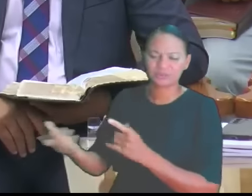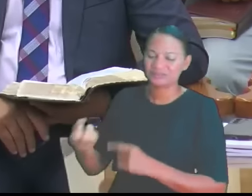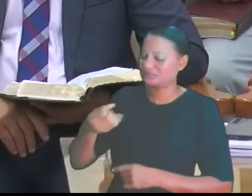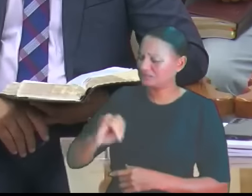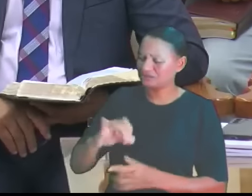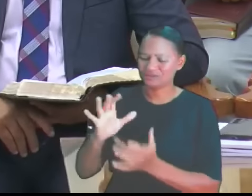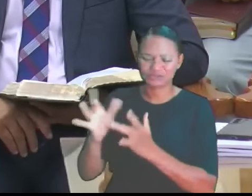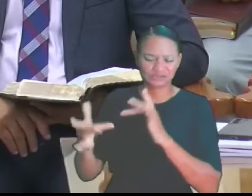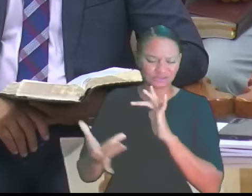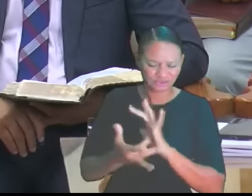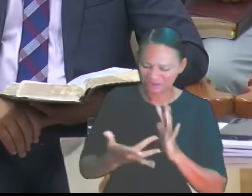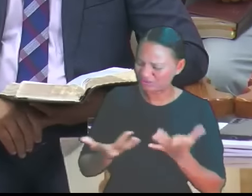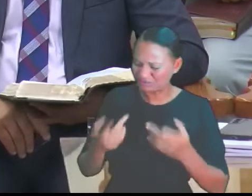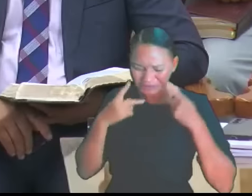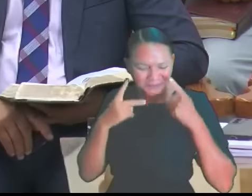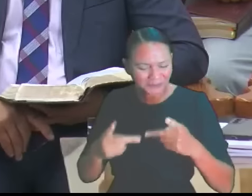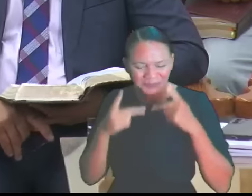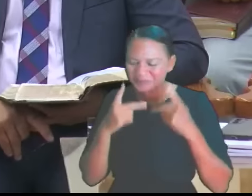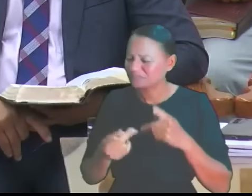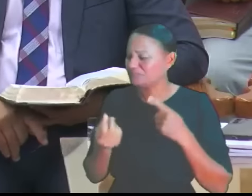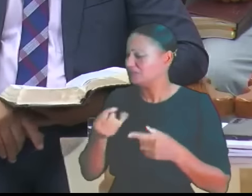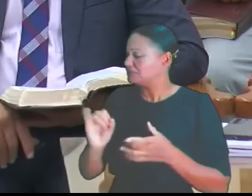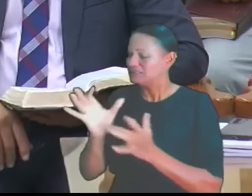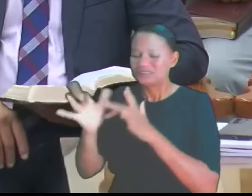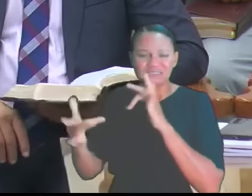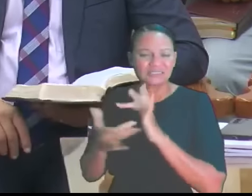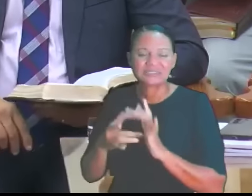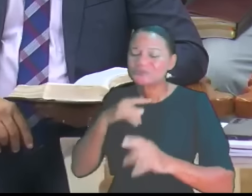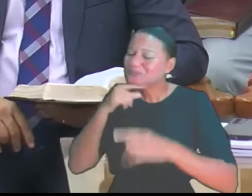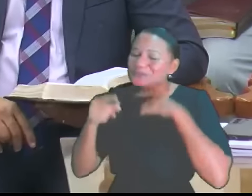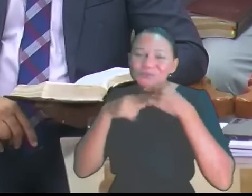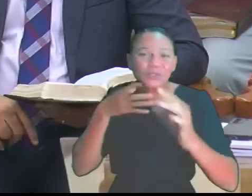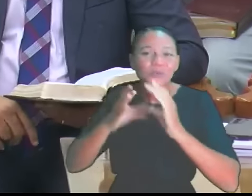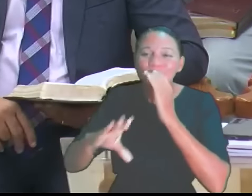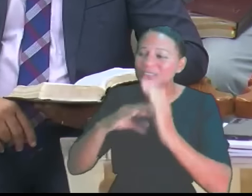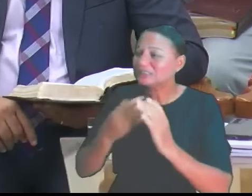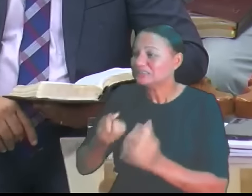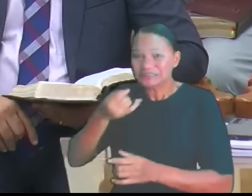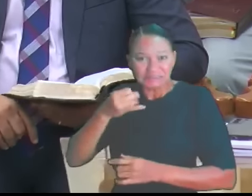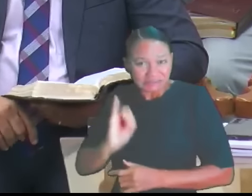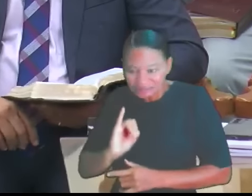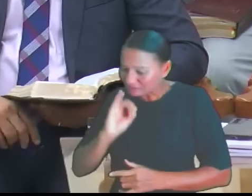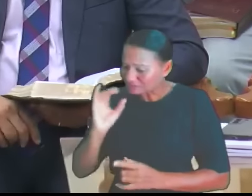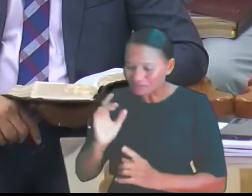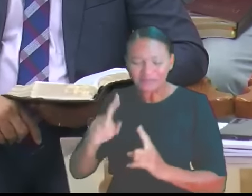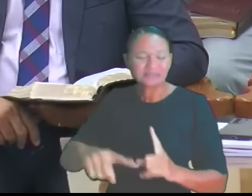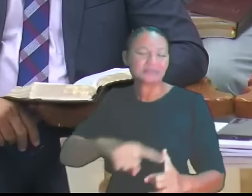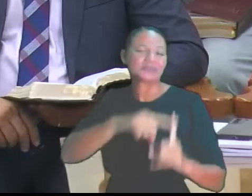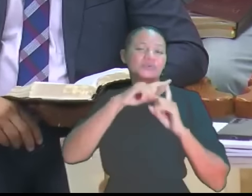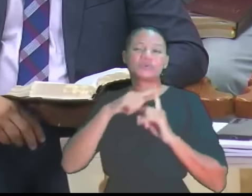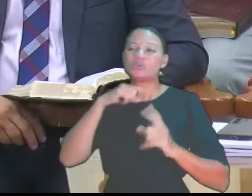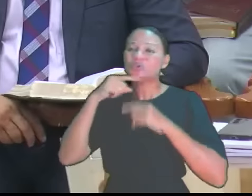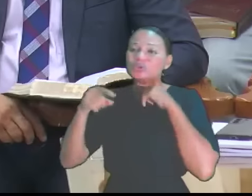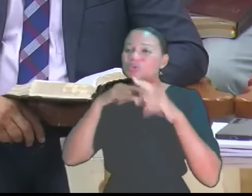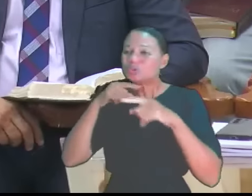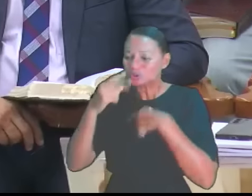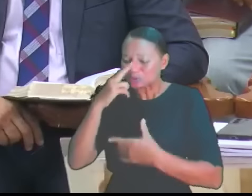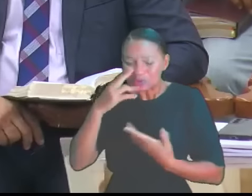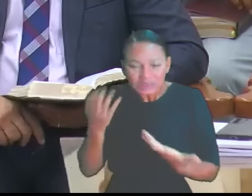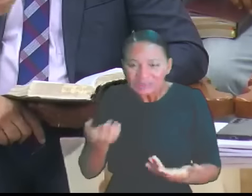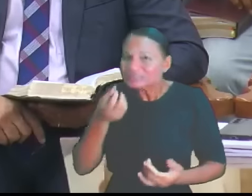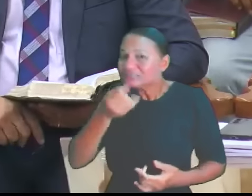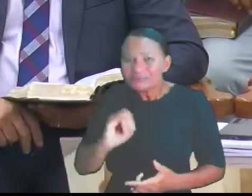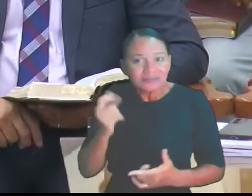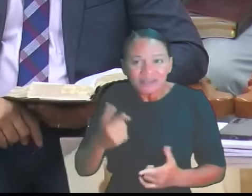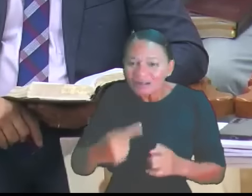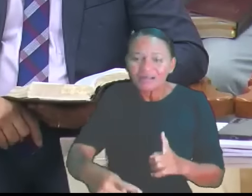fosse a cruz, eu não pregava. Se não fosse a cruz, eu não cantava. Se não fosse a cruz, eu não era obreiro. Se não fosse a cruz, eu não era crente. Se não fosse